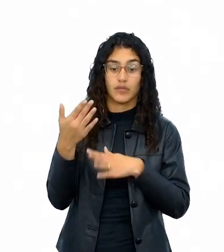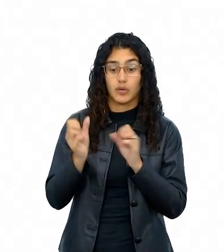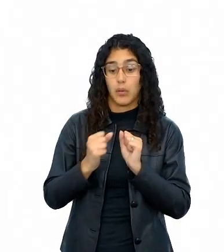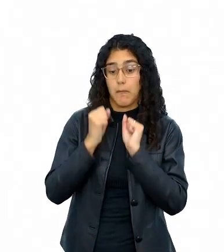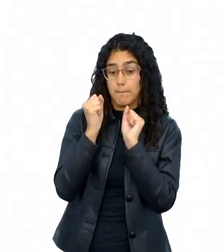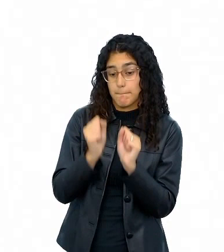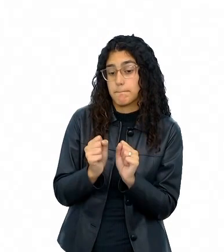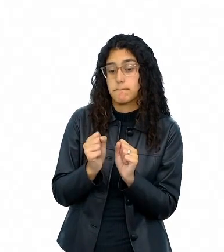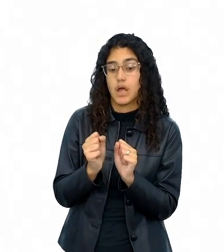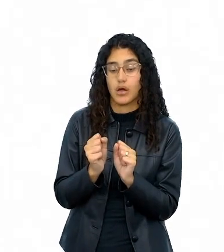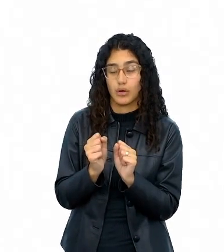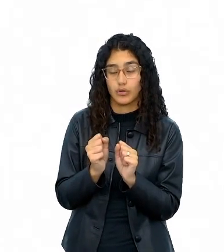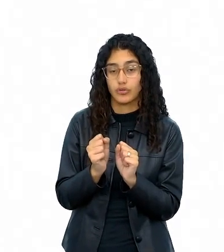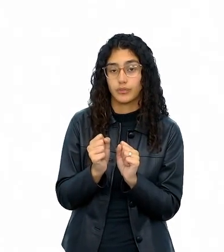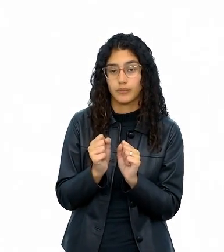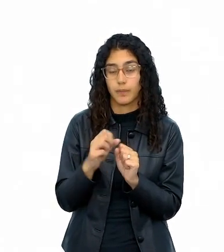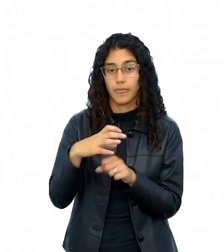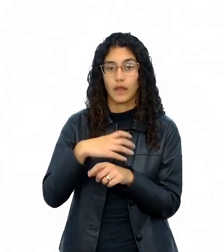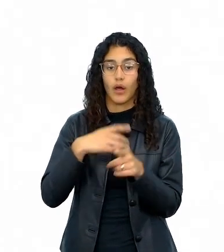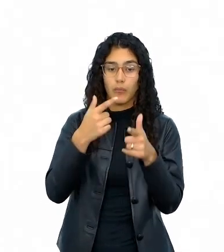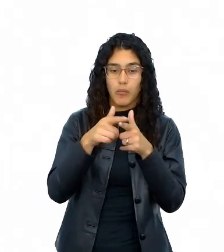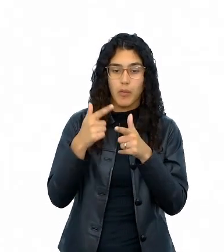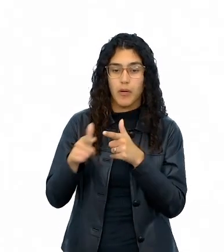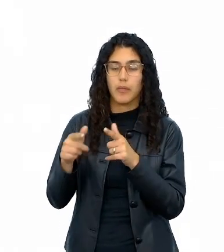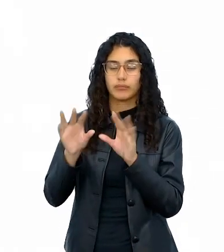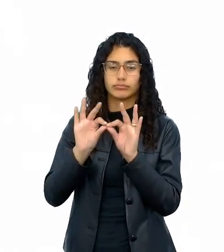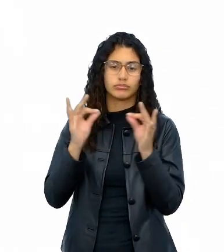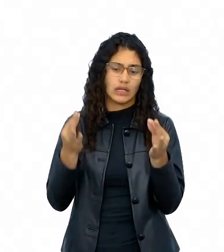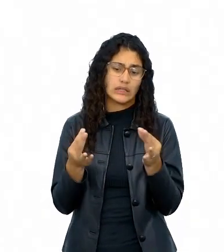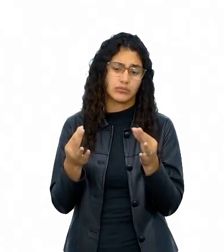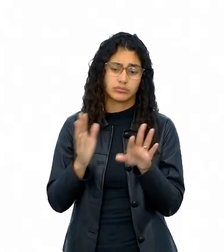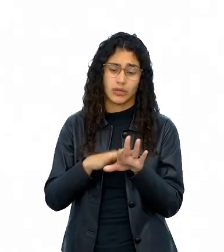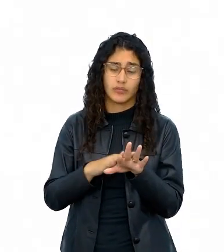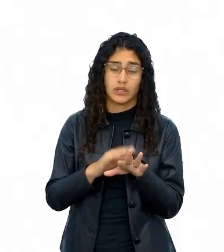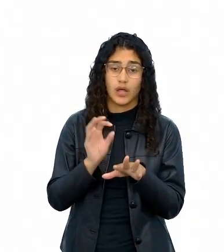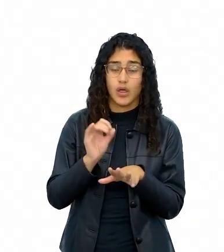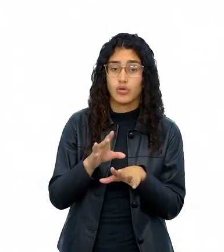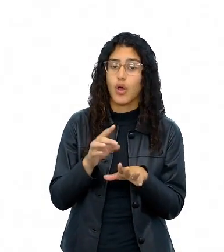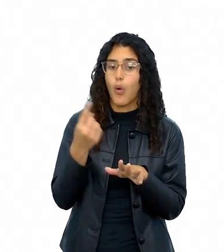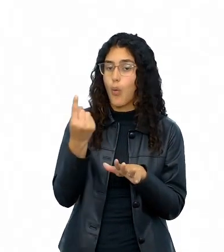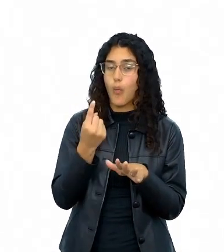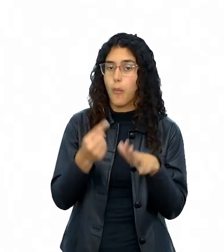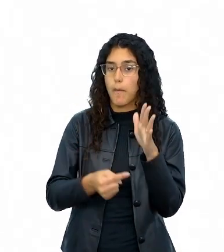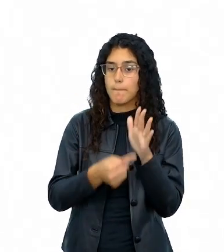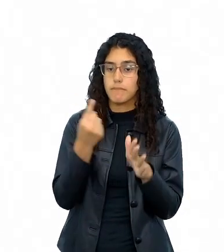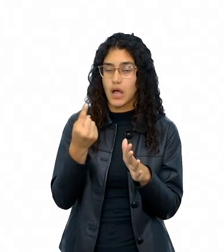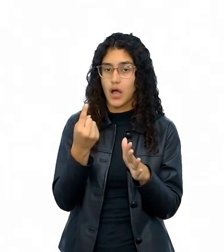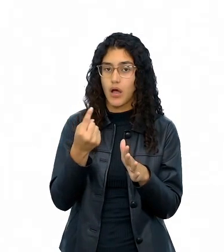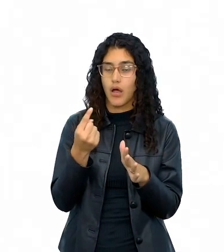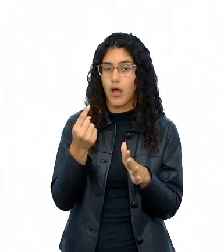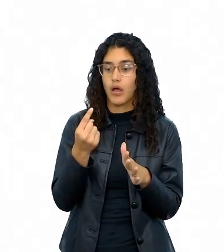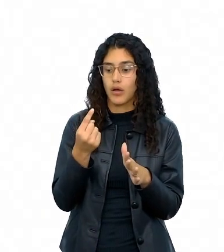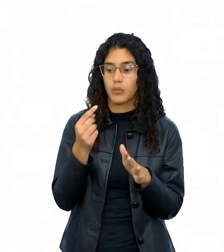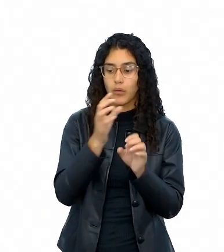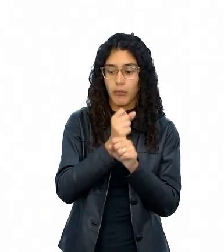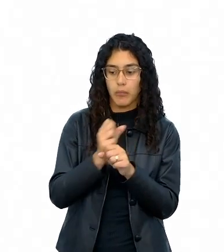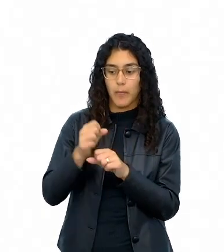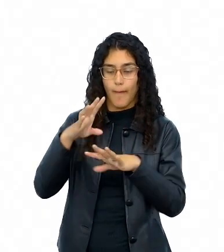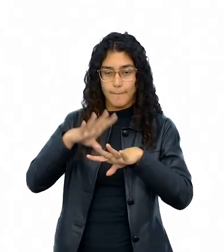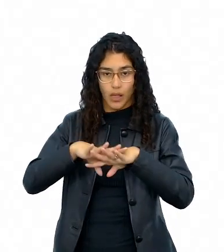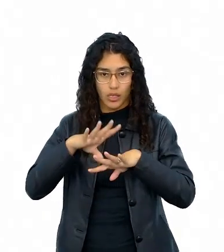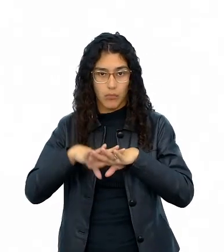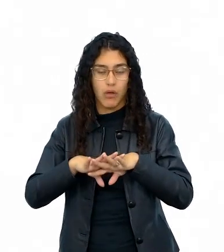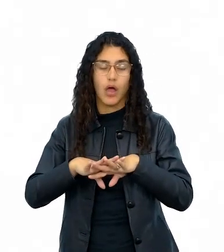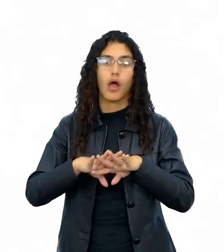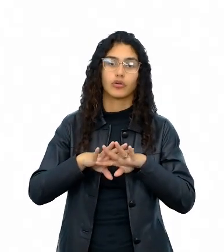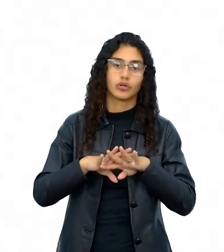pode ser situações, problemas bem mais simples, às vezes só com uma operação, envolvendo só uma operação